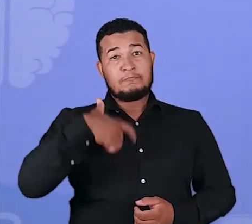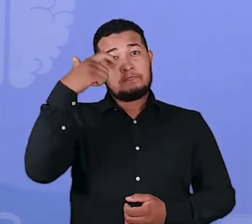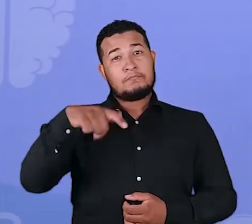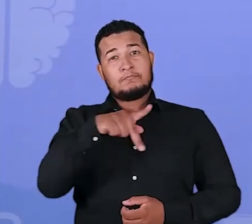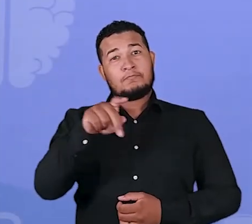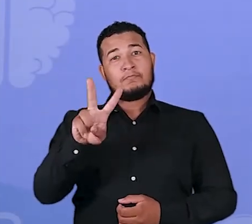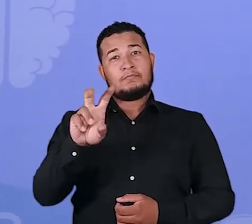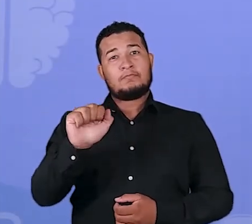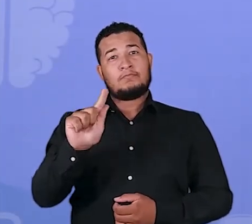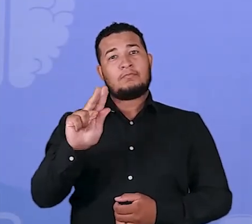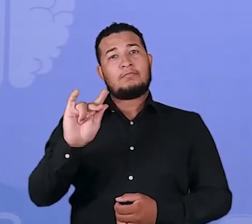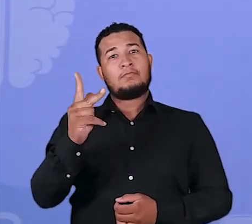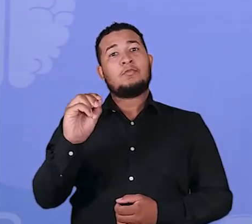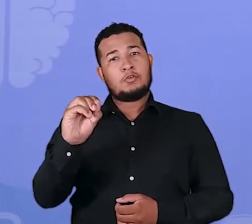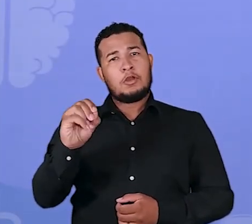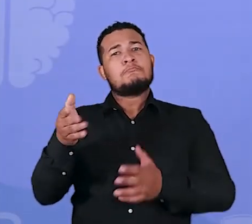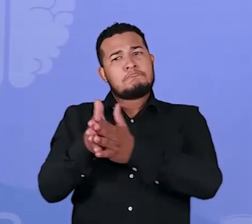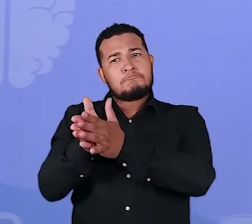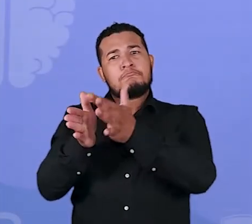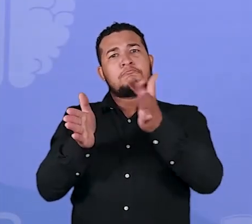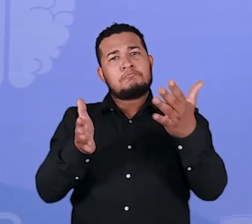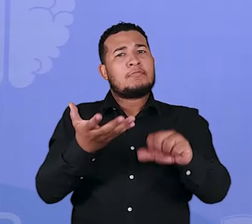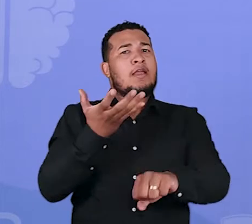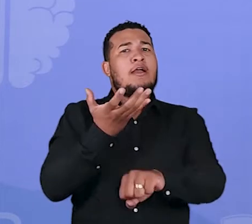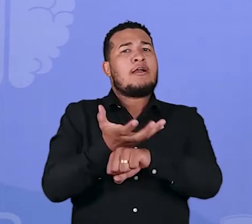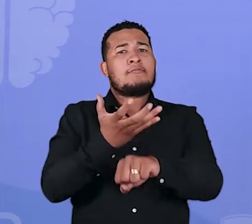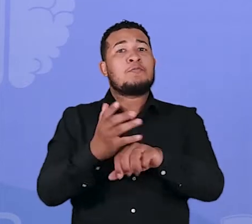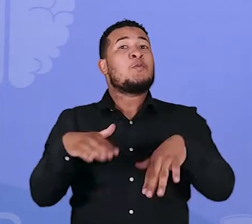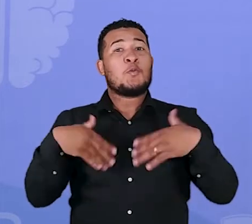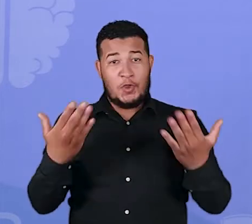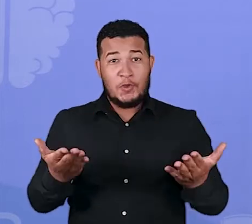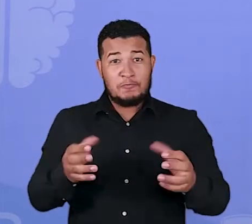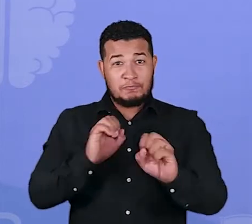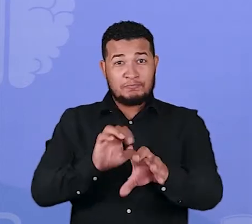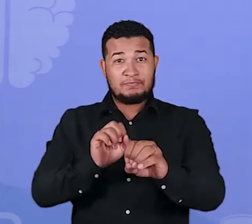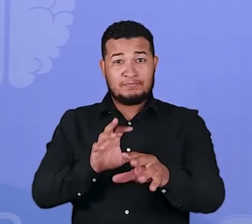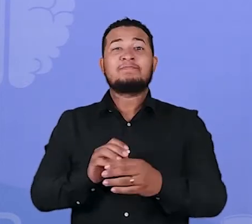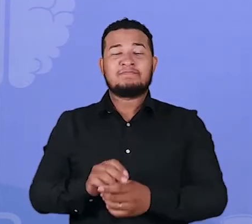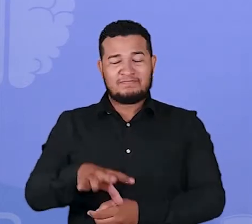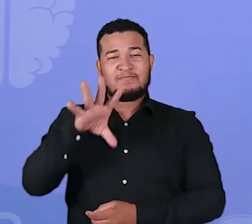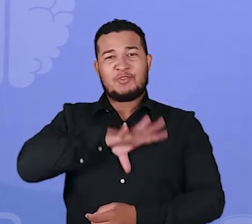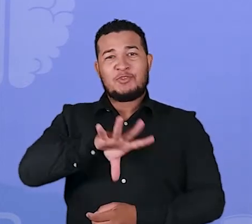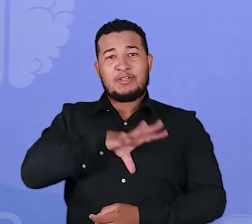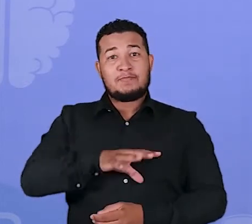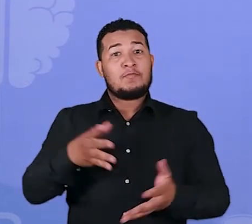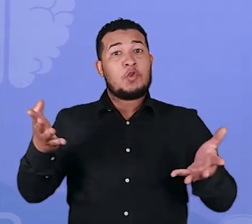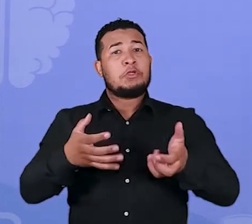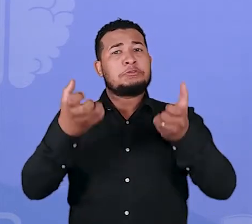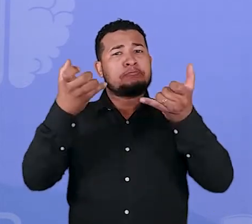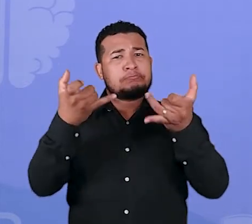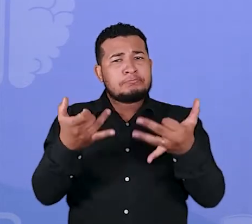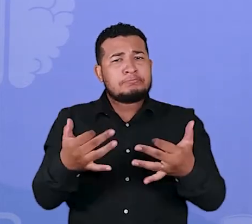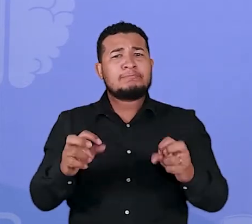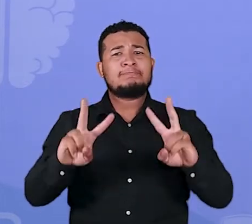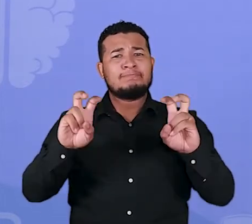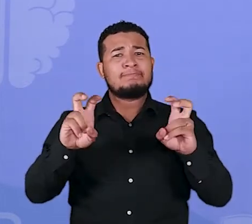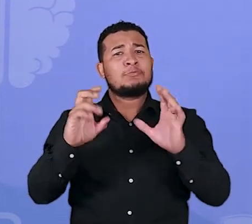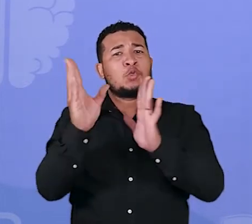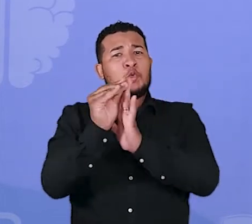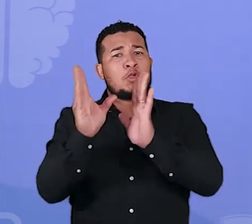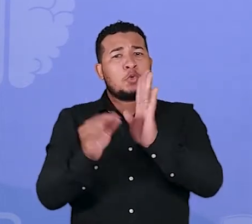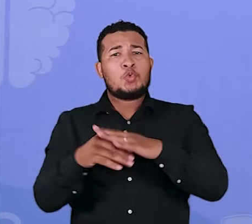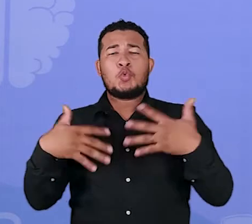Fala galera, professor Vaguinho passando na sua tela para mais uma aula de língua portuguesa e o assunto de hoje é